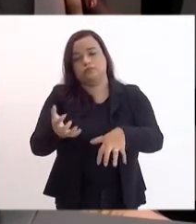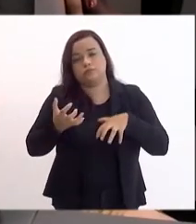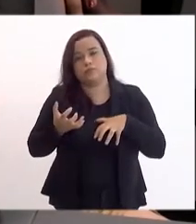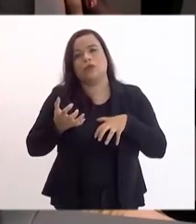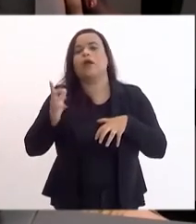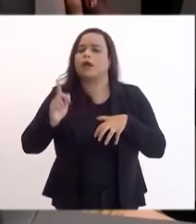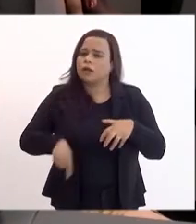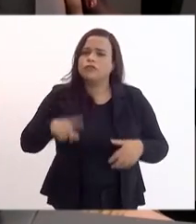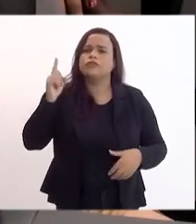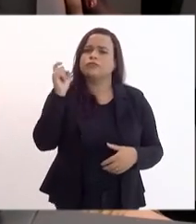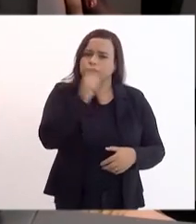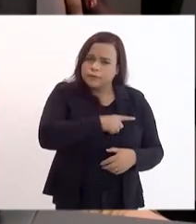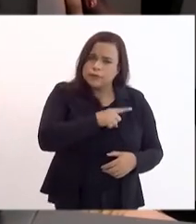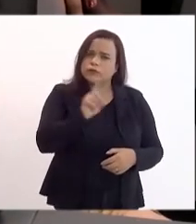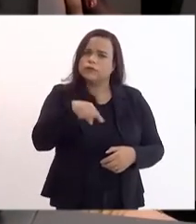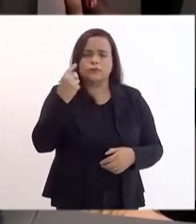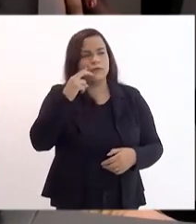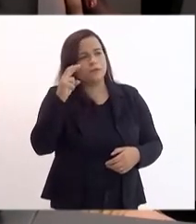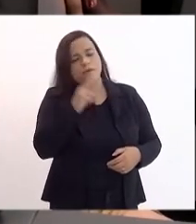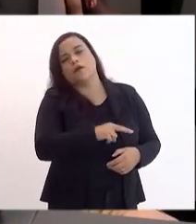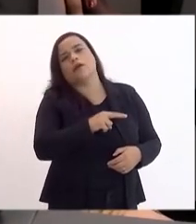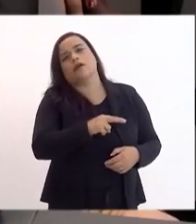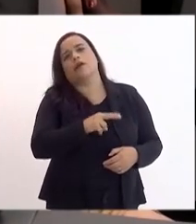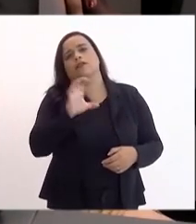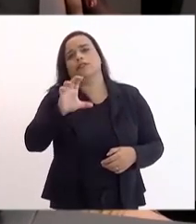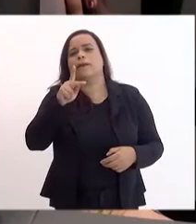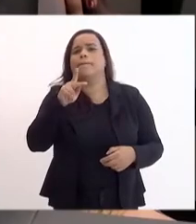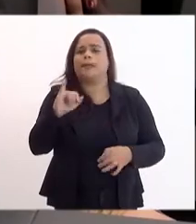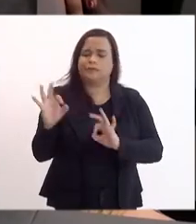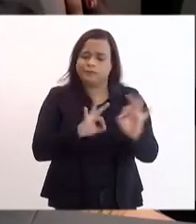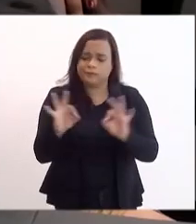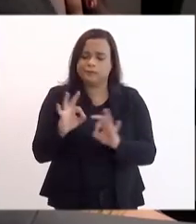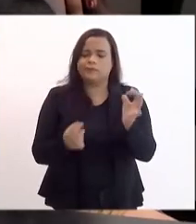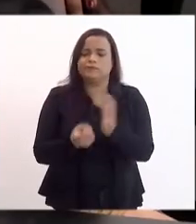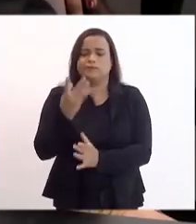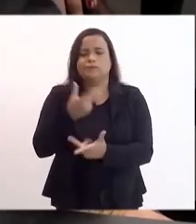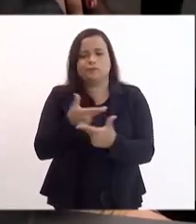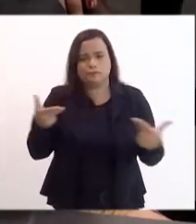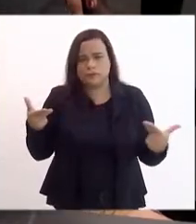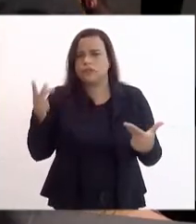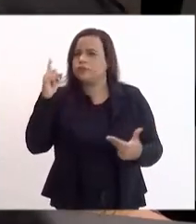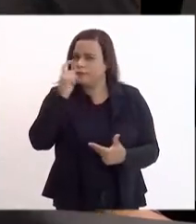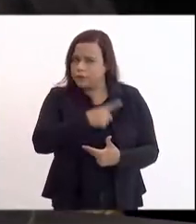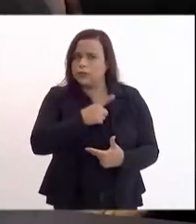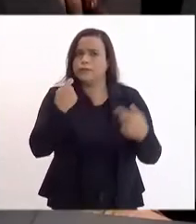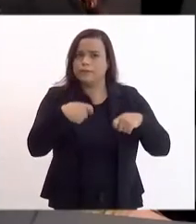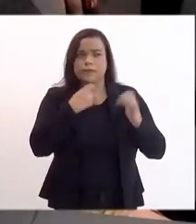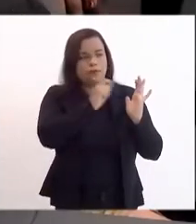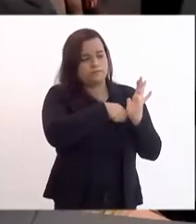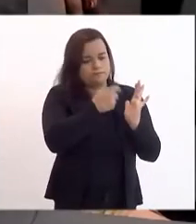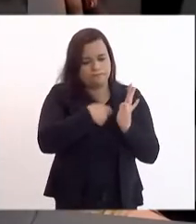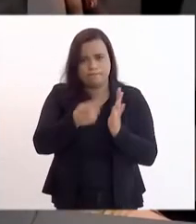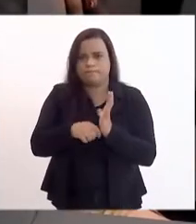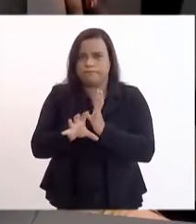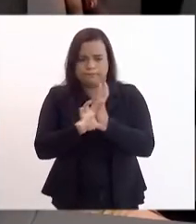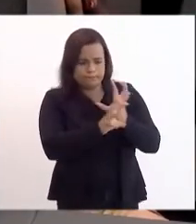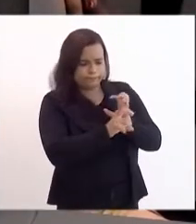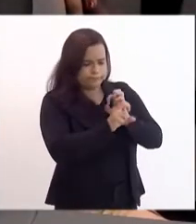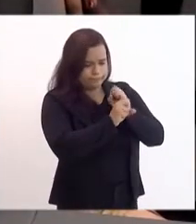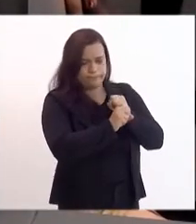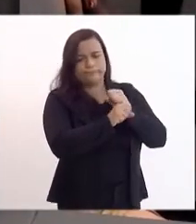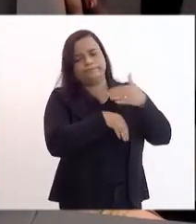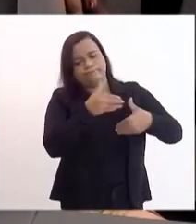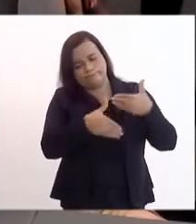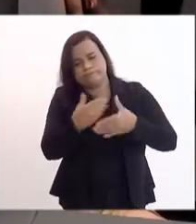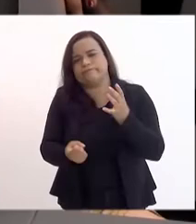que é difícil. Né? Não é fácil instalar CPI. Precisa reunir um certo número de assinaturas, há uma liturgia até conseguir a instalação